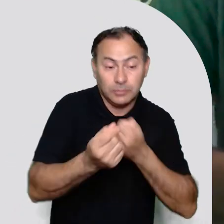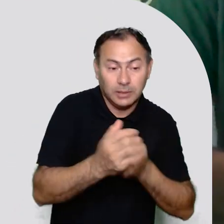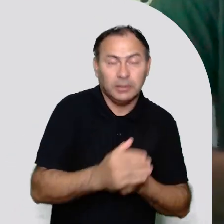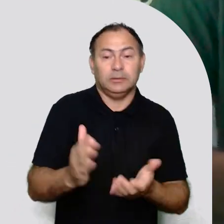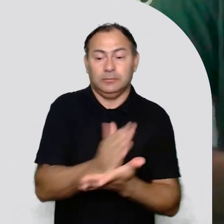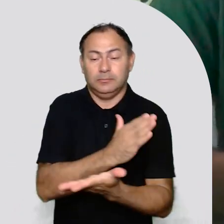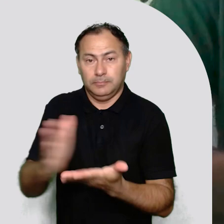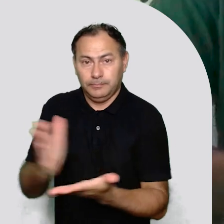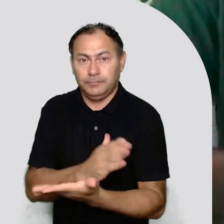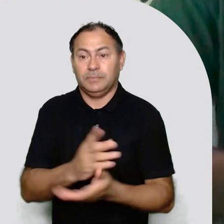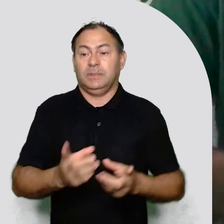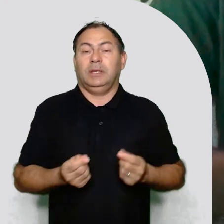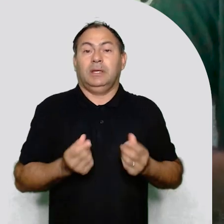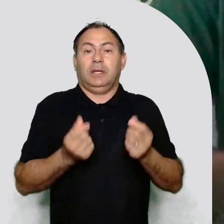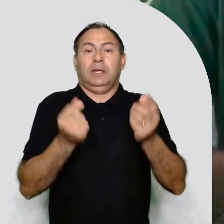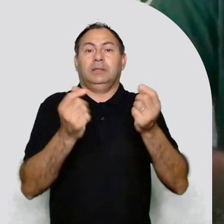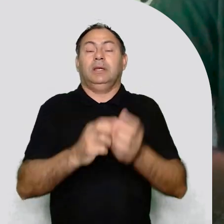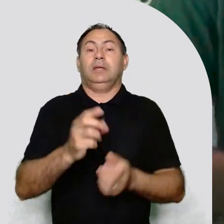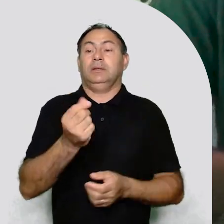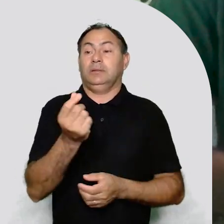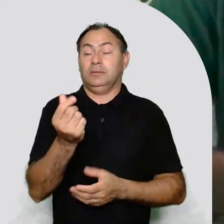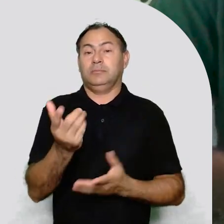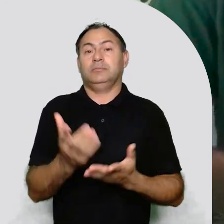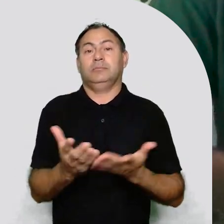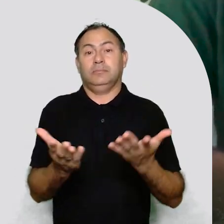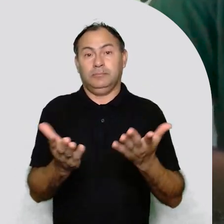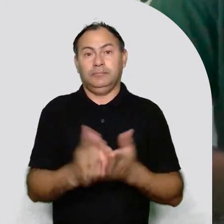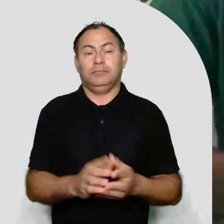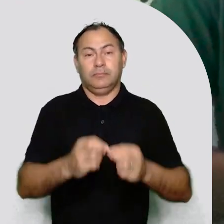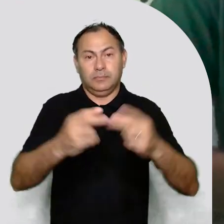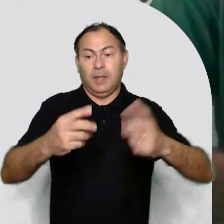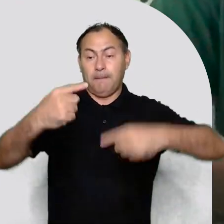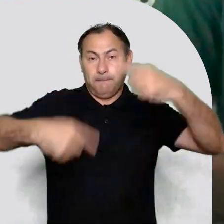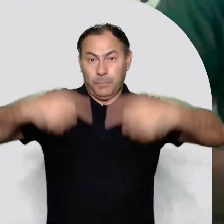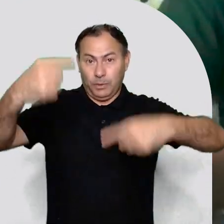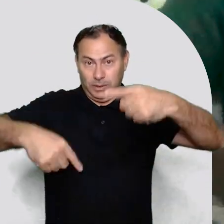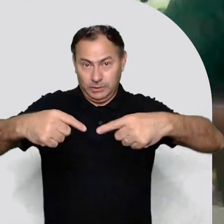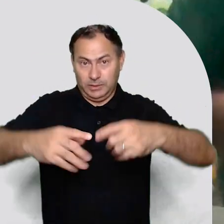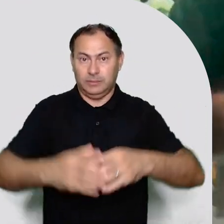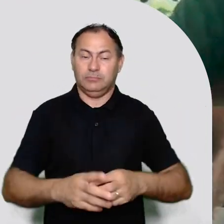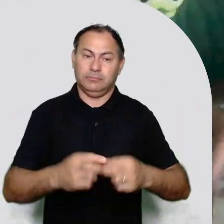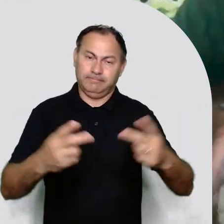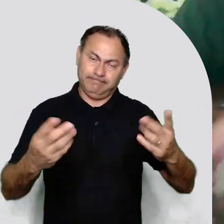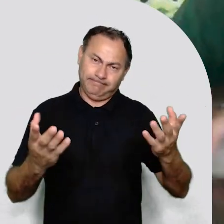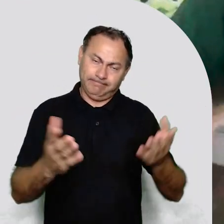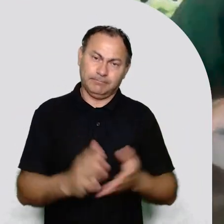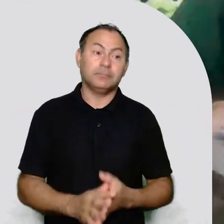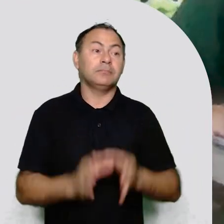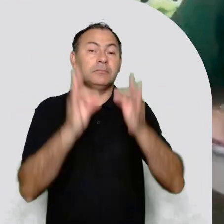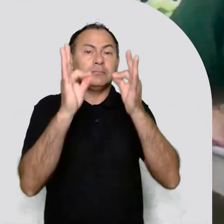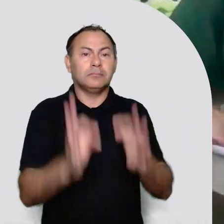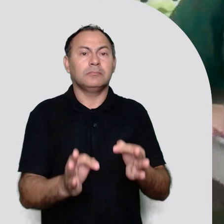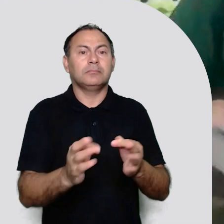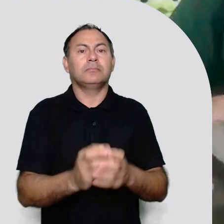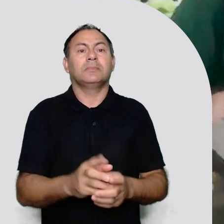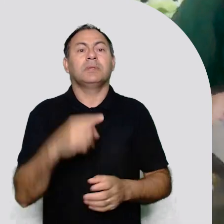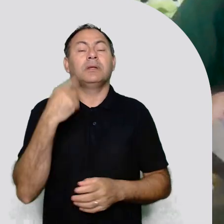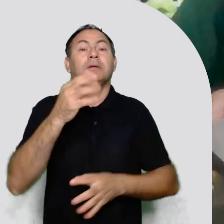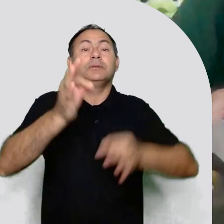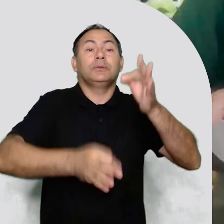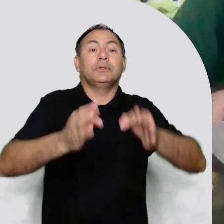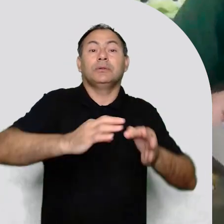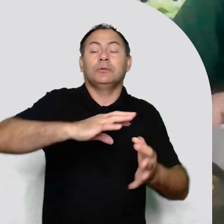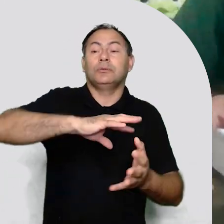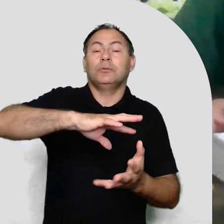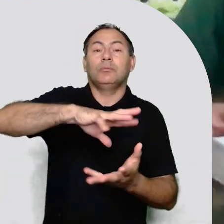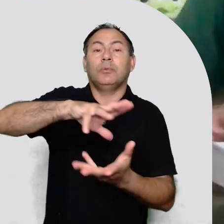de distribuição de riqueza e renda, de questões políticas. E isso é justamente o tópico da justiça no